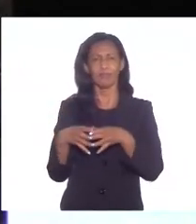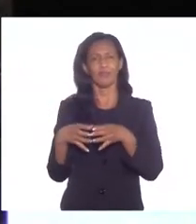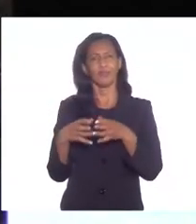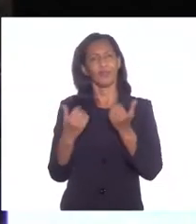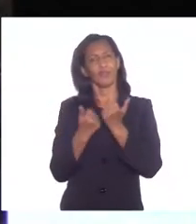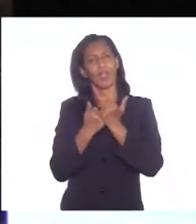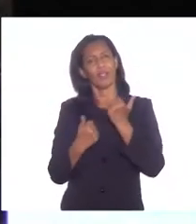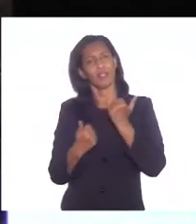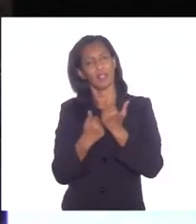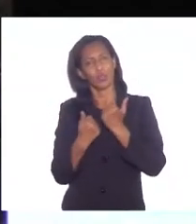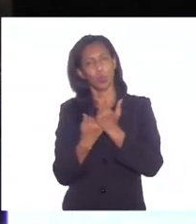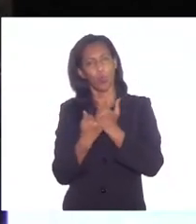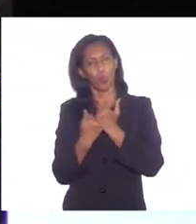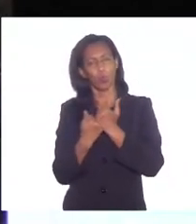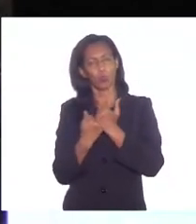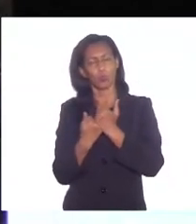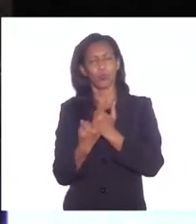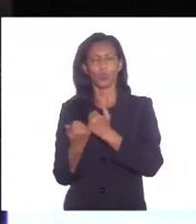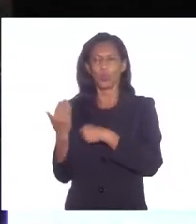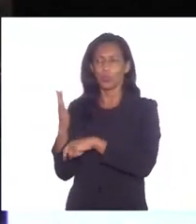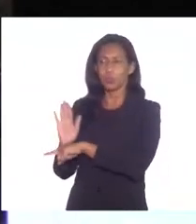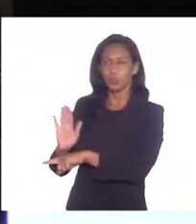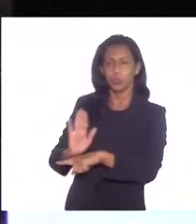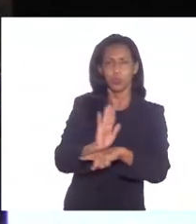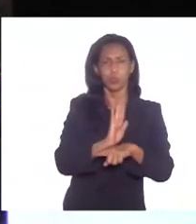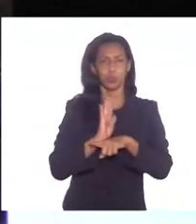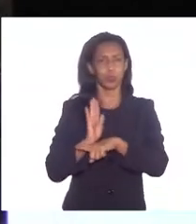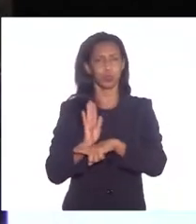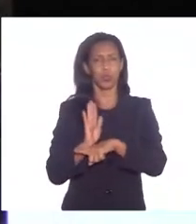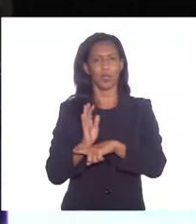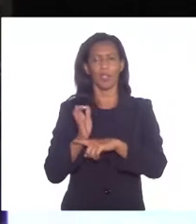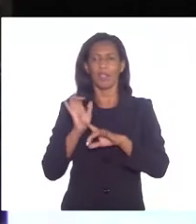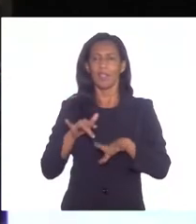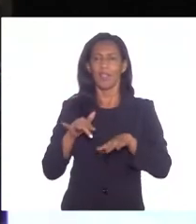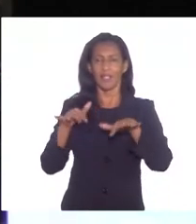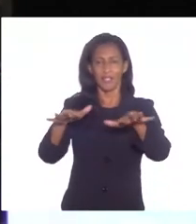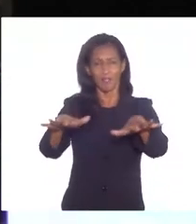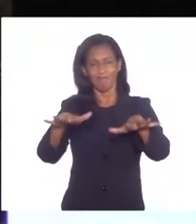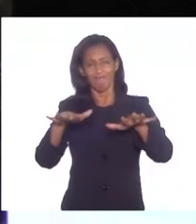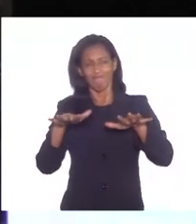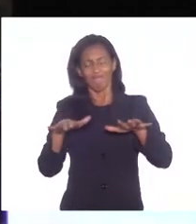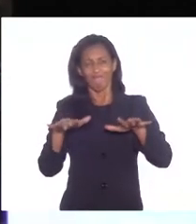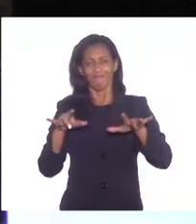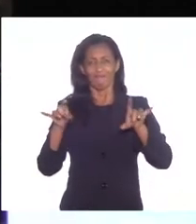assessores, que é deixar